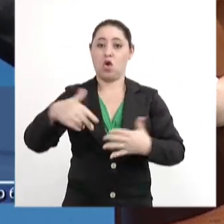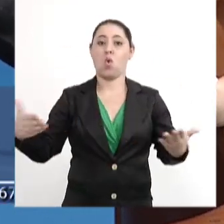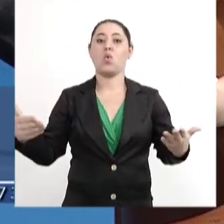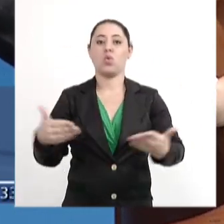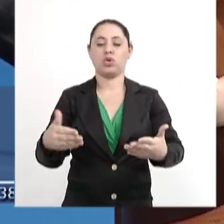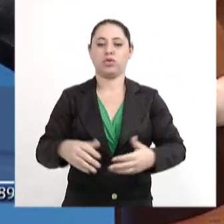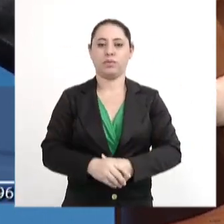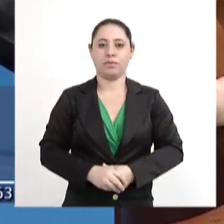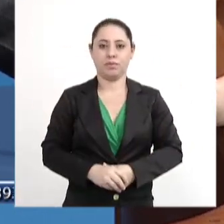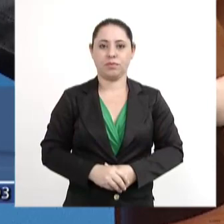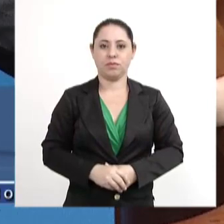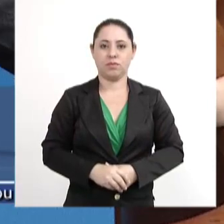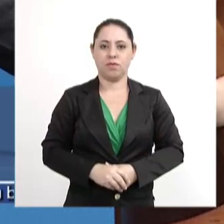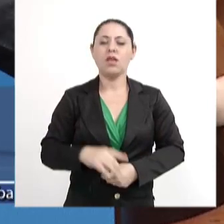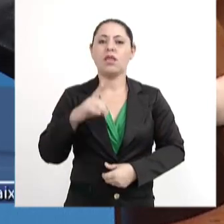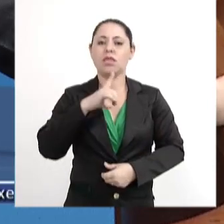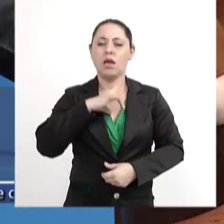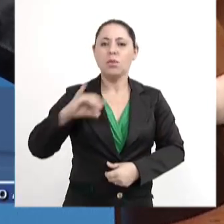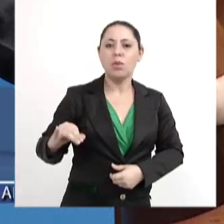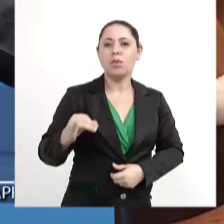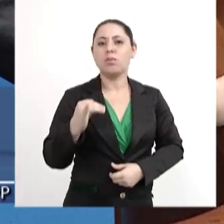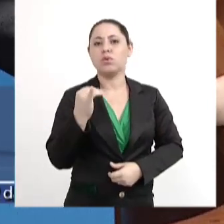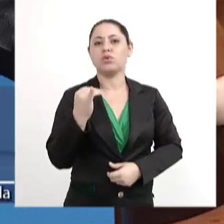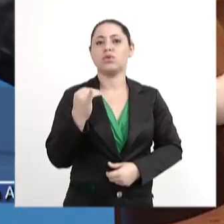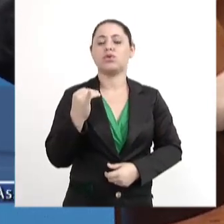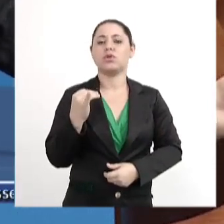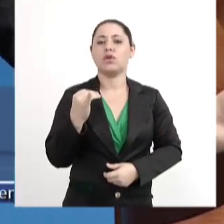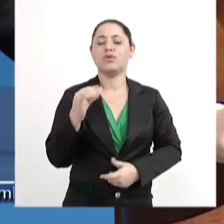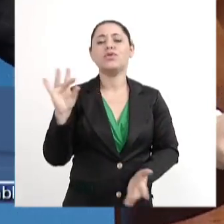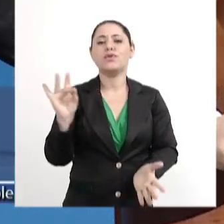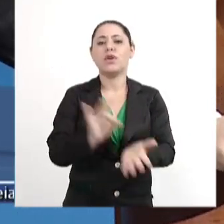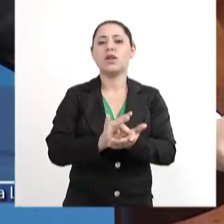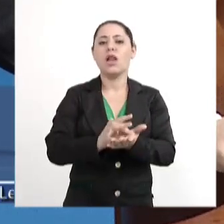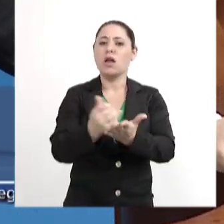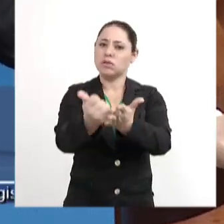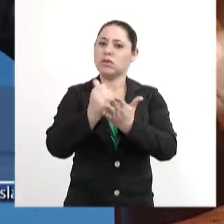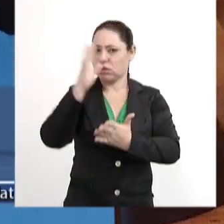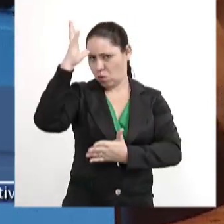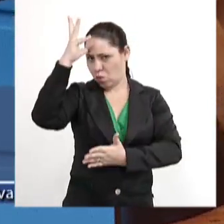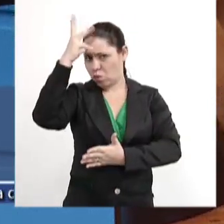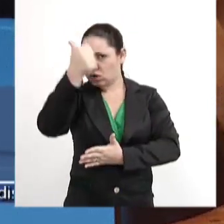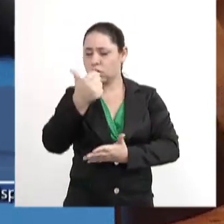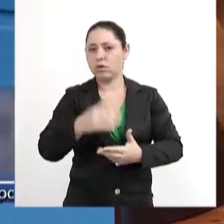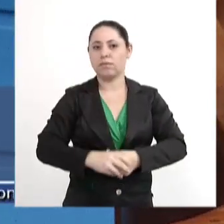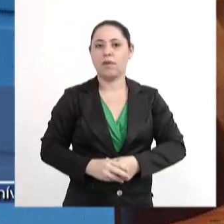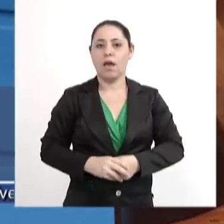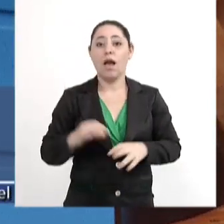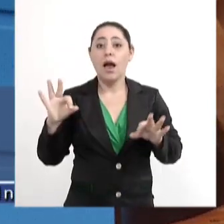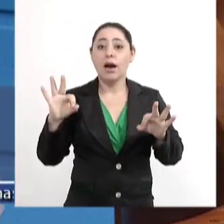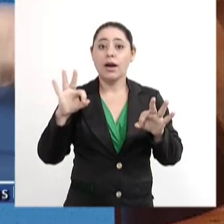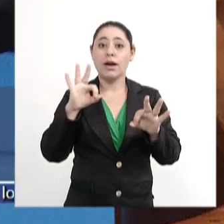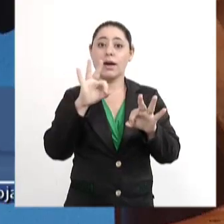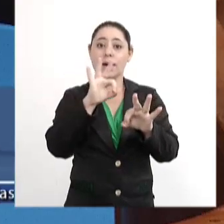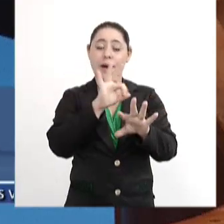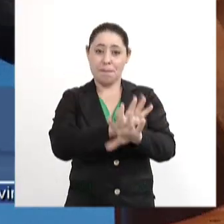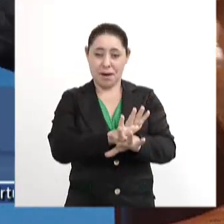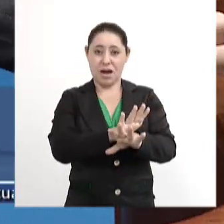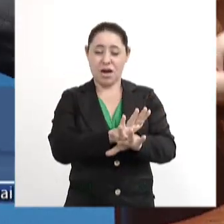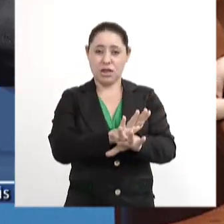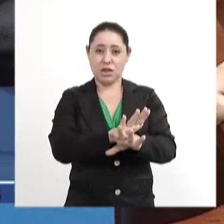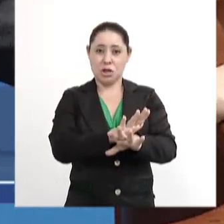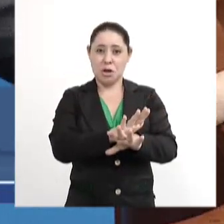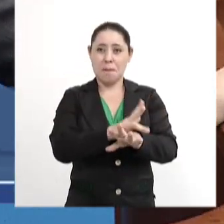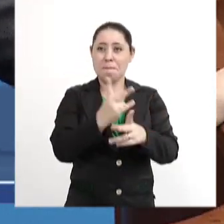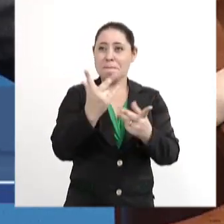hoje, nós temos oportunidade de realmente trazer um resultado. Acabar com essa